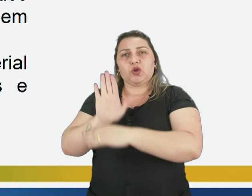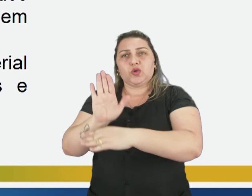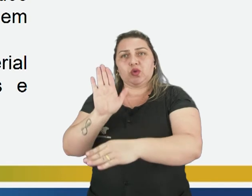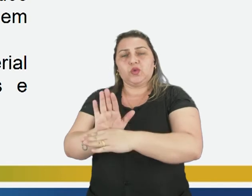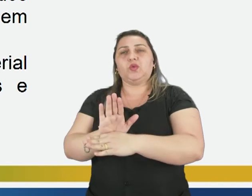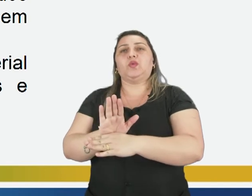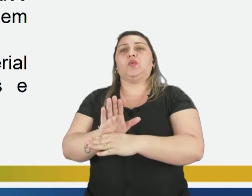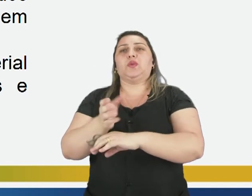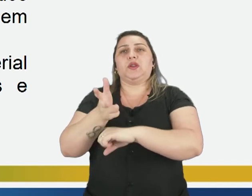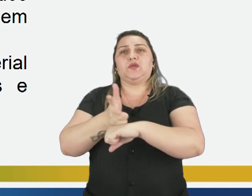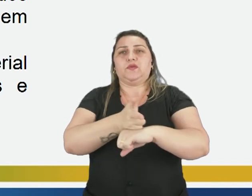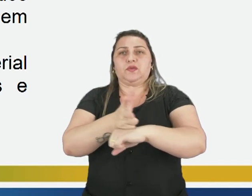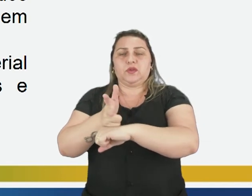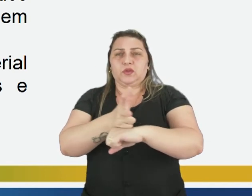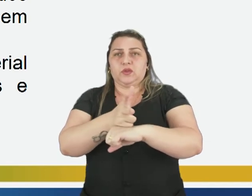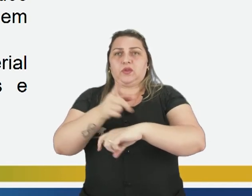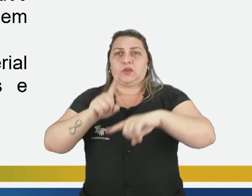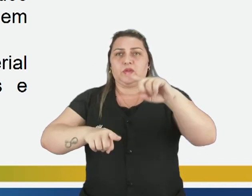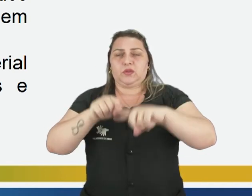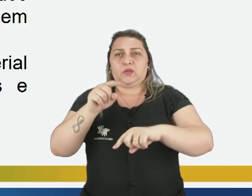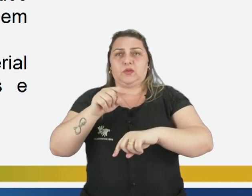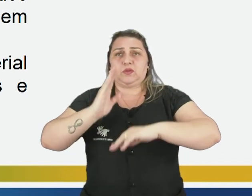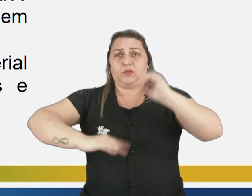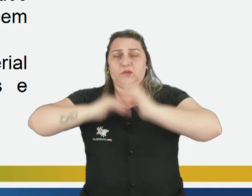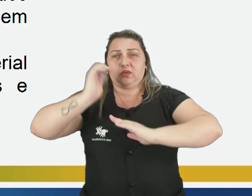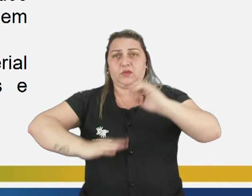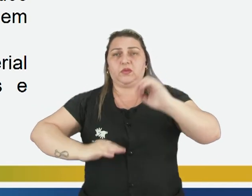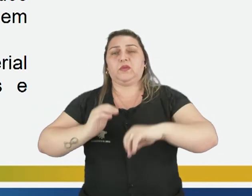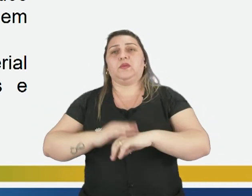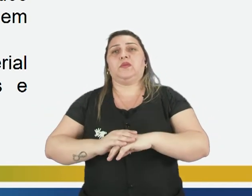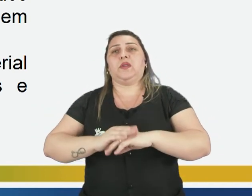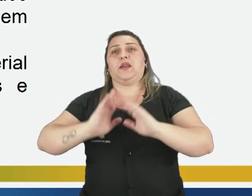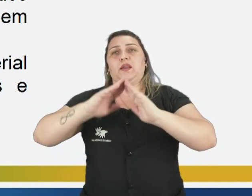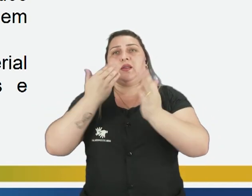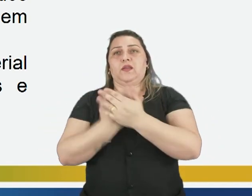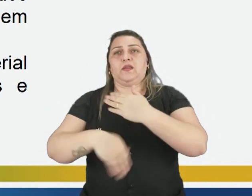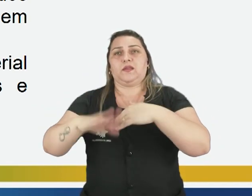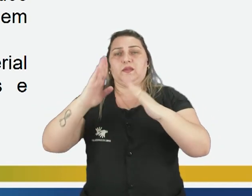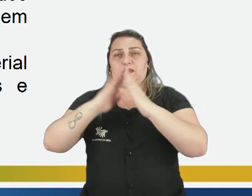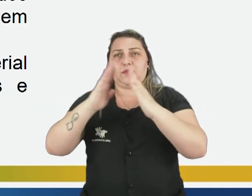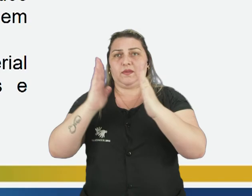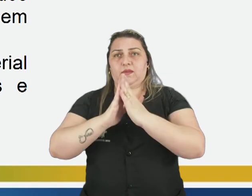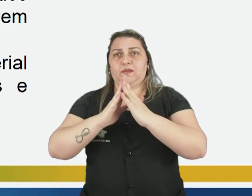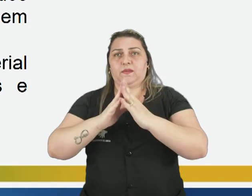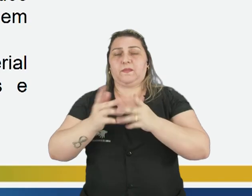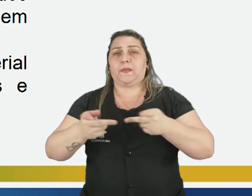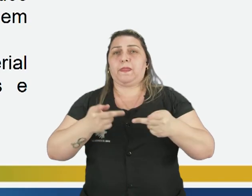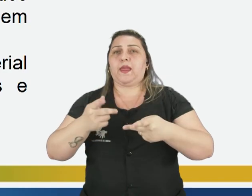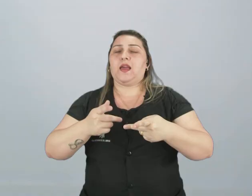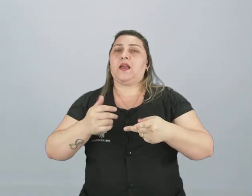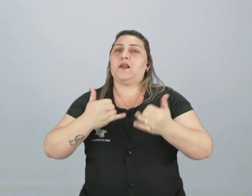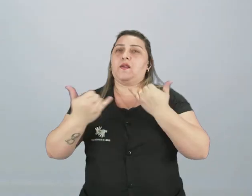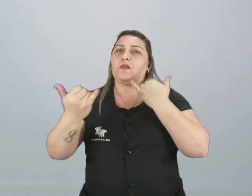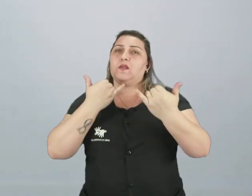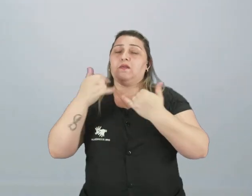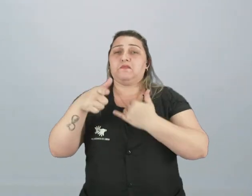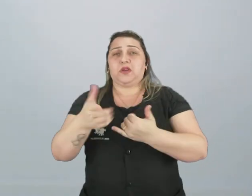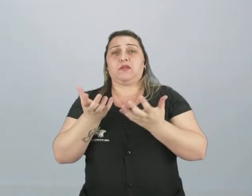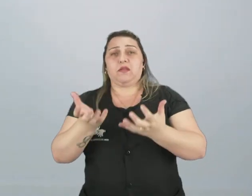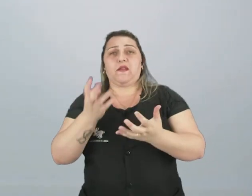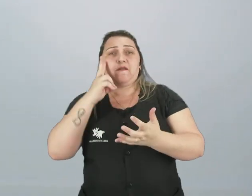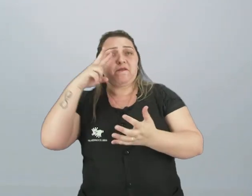de equipamento, de filmagem, da edição, nesse projeto chamado Escola em Casa. Maiores informações, professor, se você